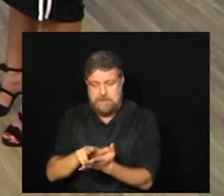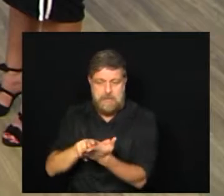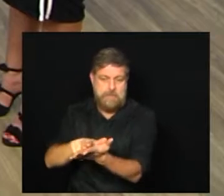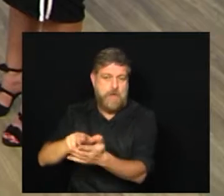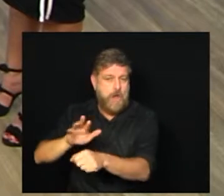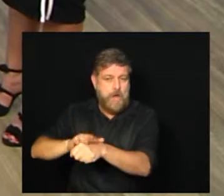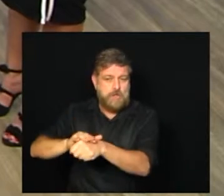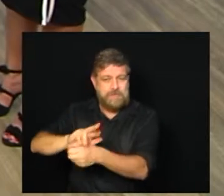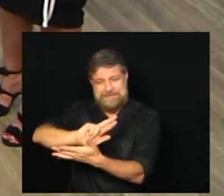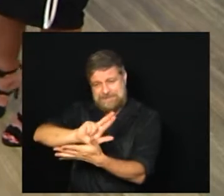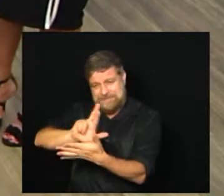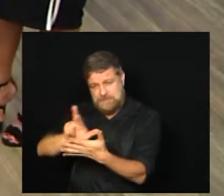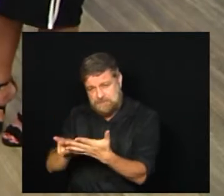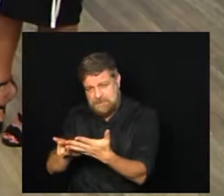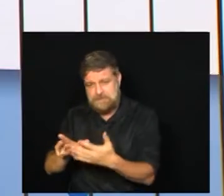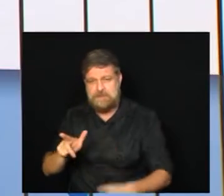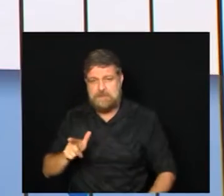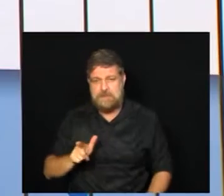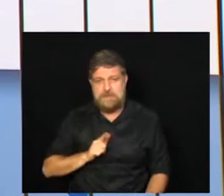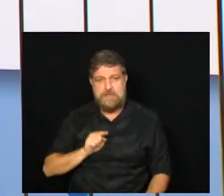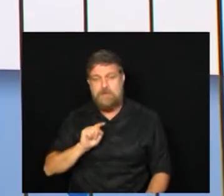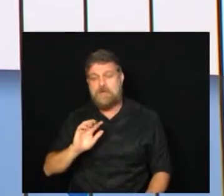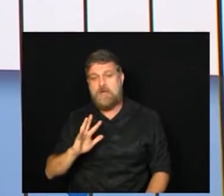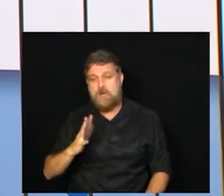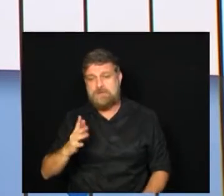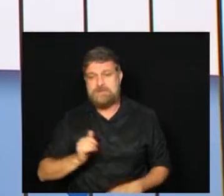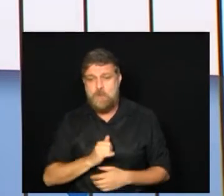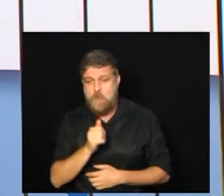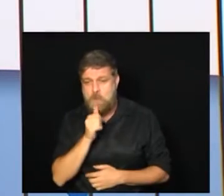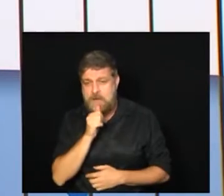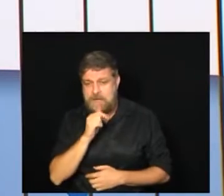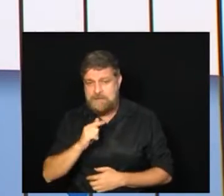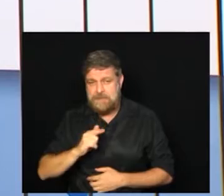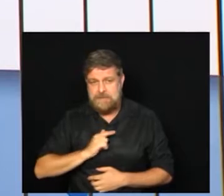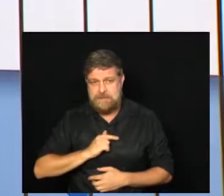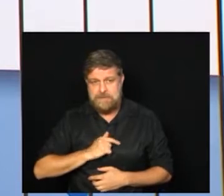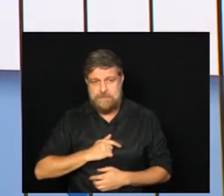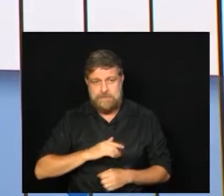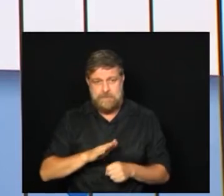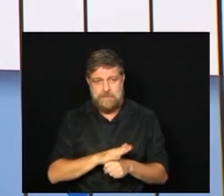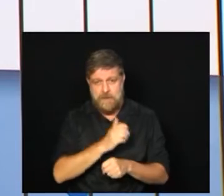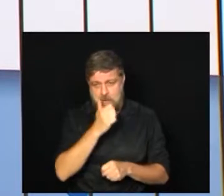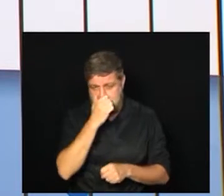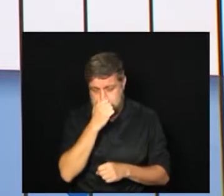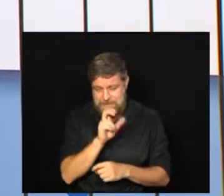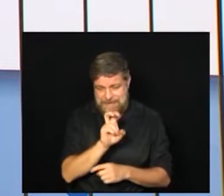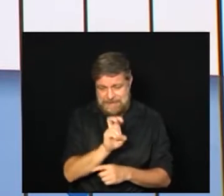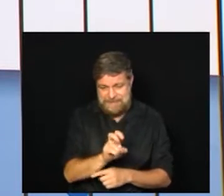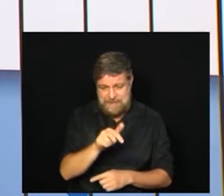outras anomalias, né? E diante disso, a gente ainda tem, olha, uma ocupação de